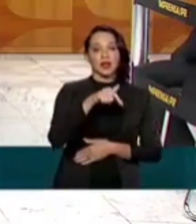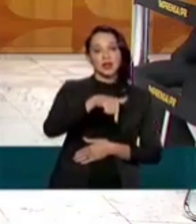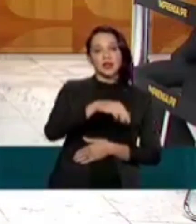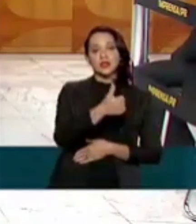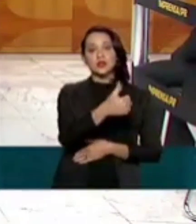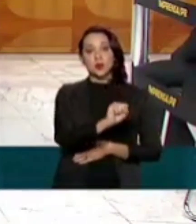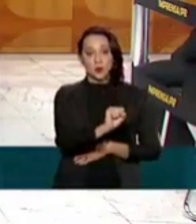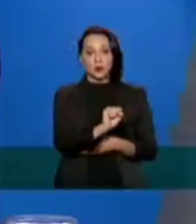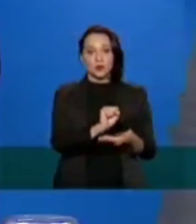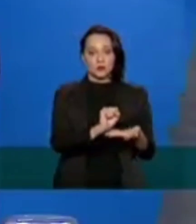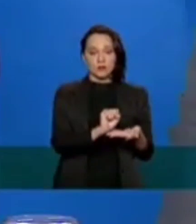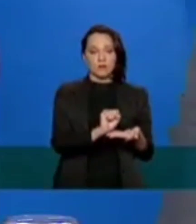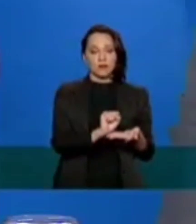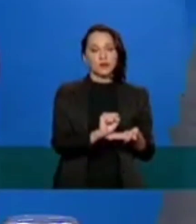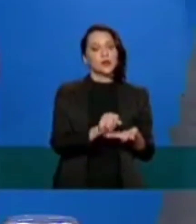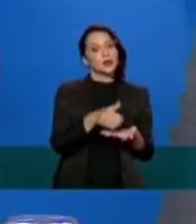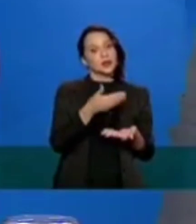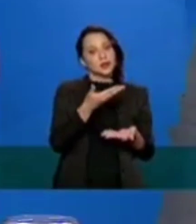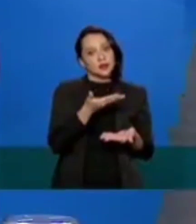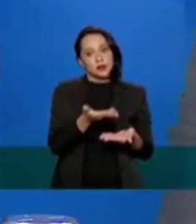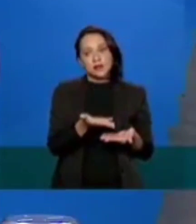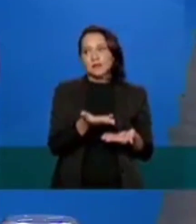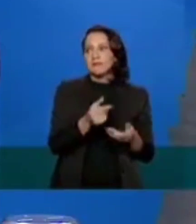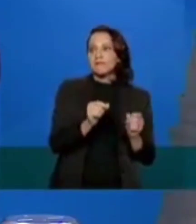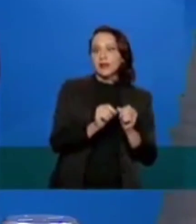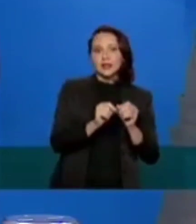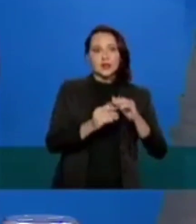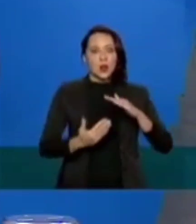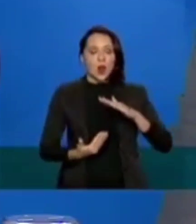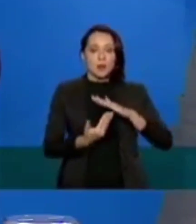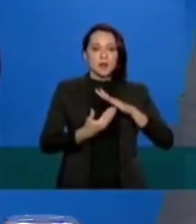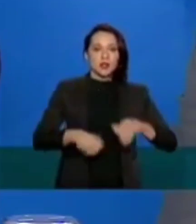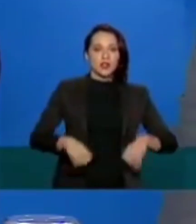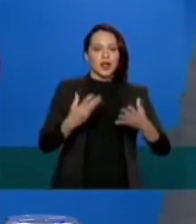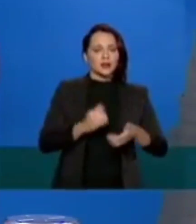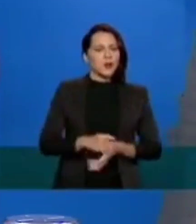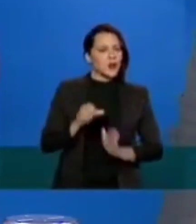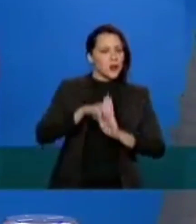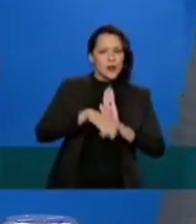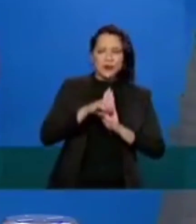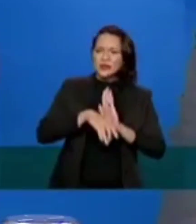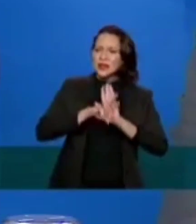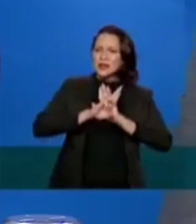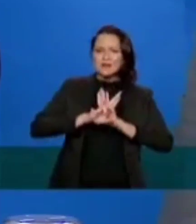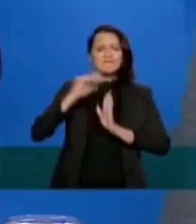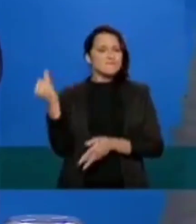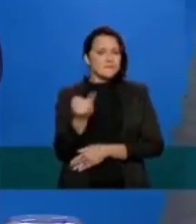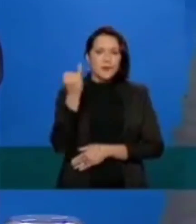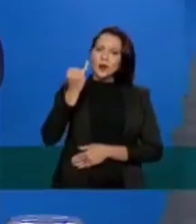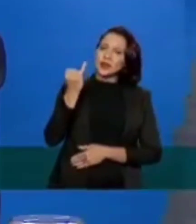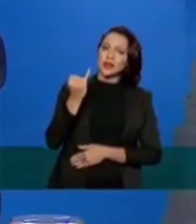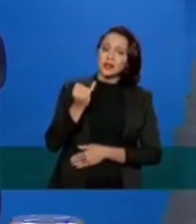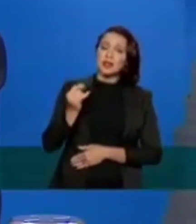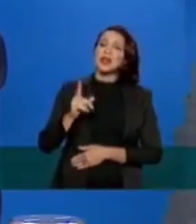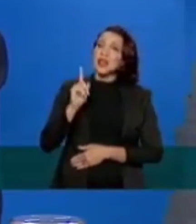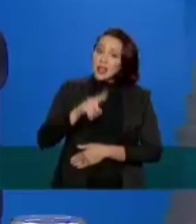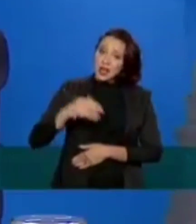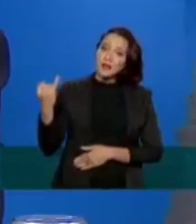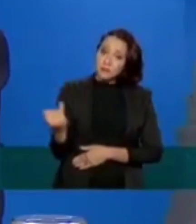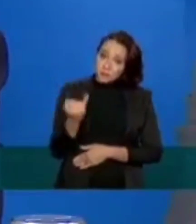18, que faz o teto de gastos, que é um conceito extraordinariamente importante, muito